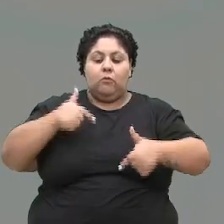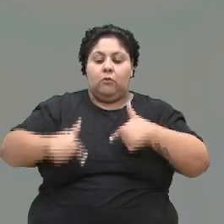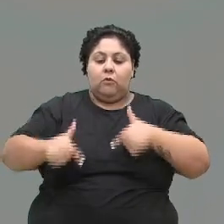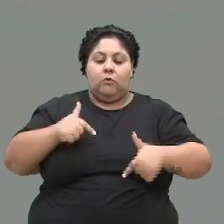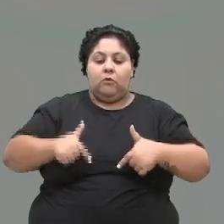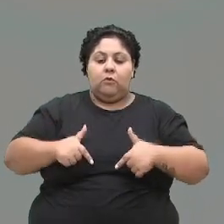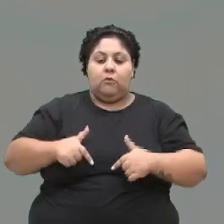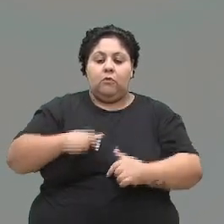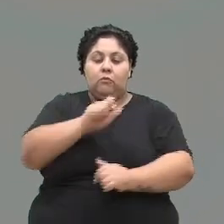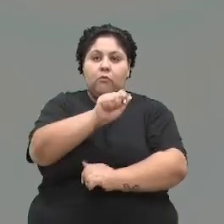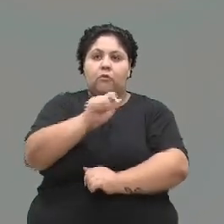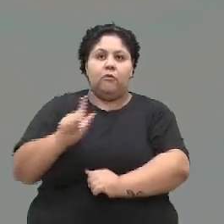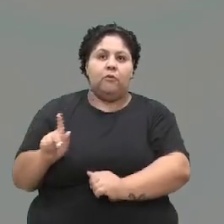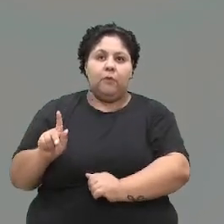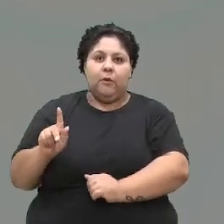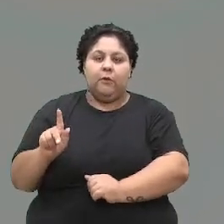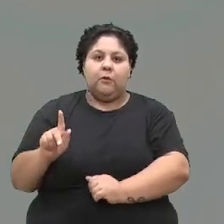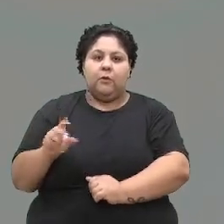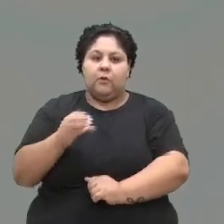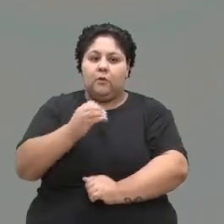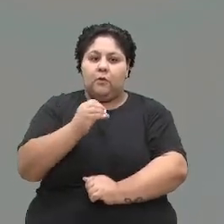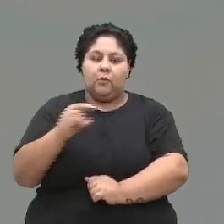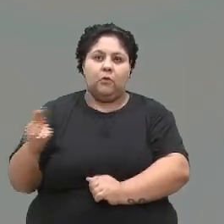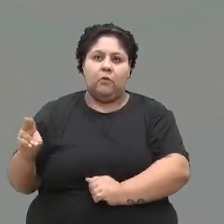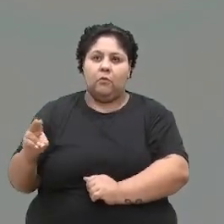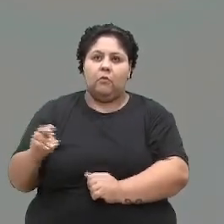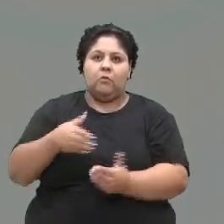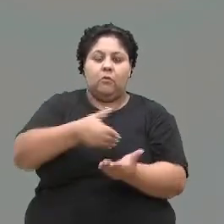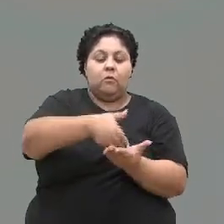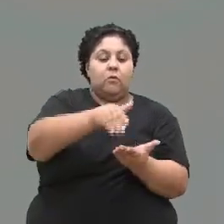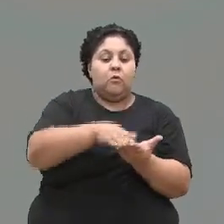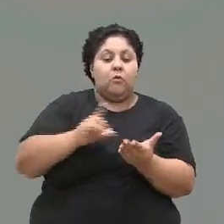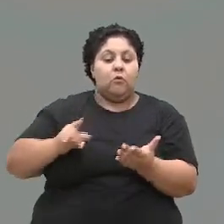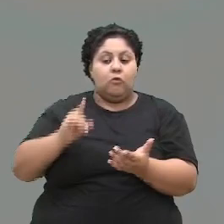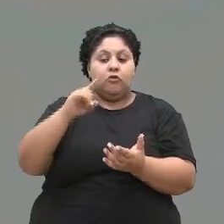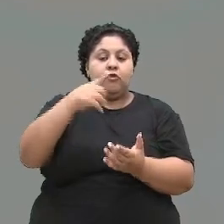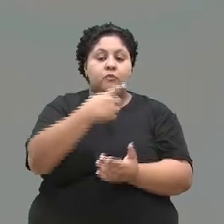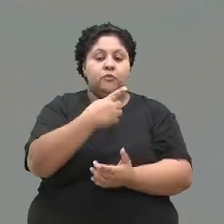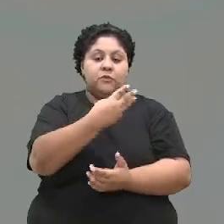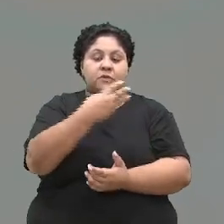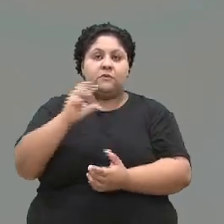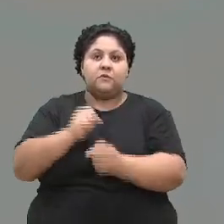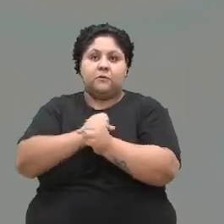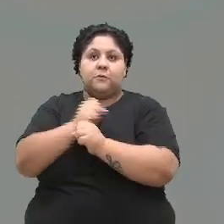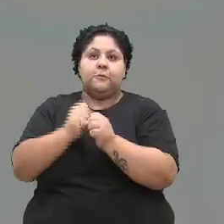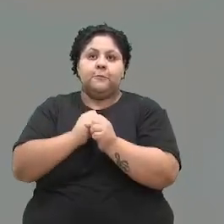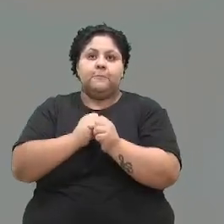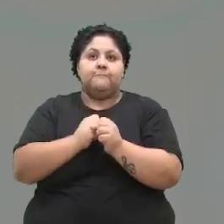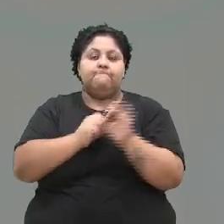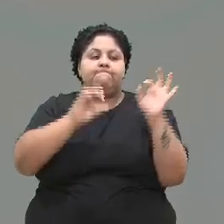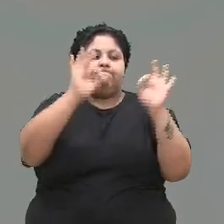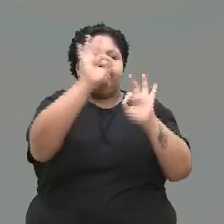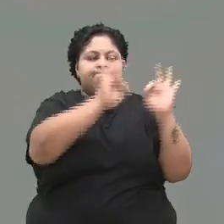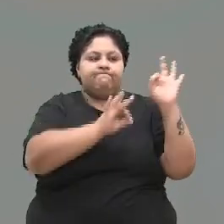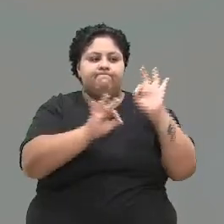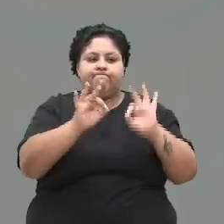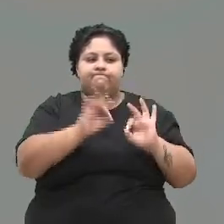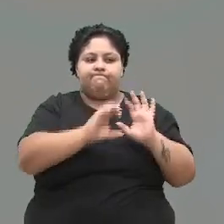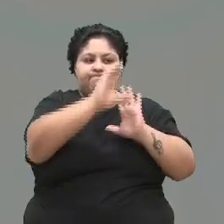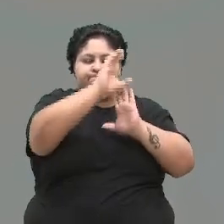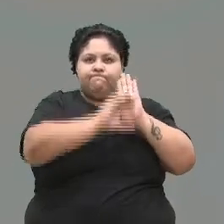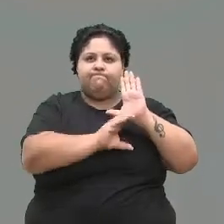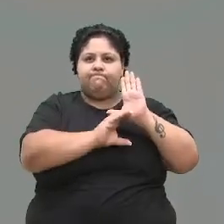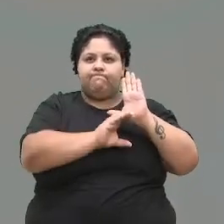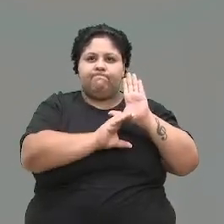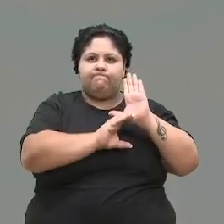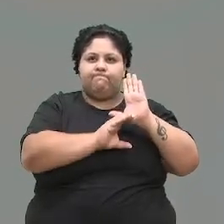aposentadoria ou exoneração nos últimos 3 anos? relacionar o componente curricular e